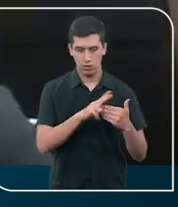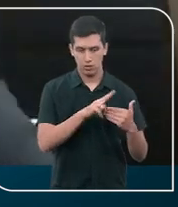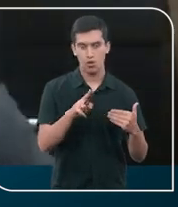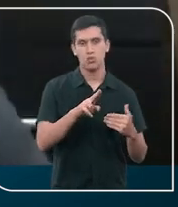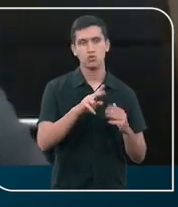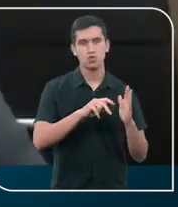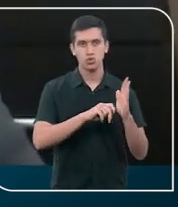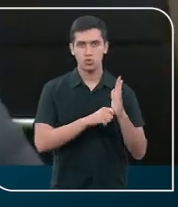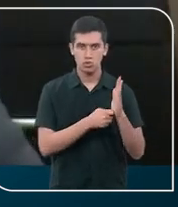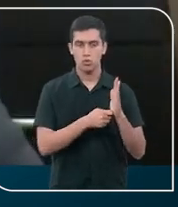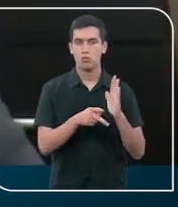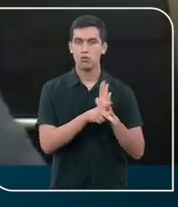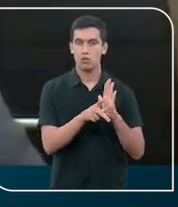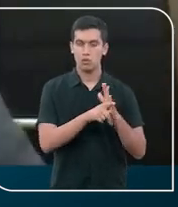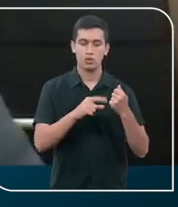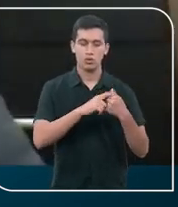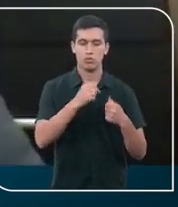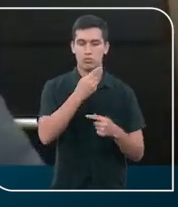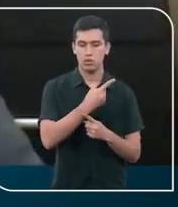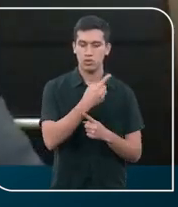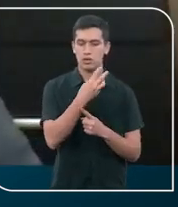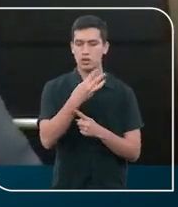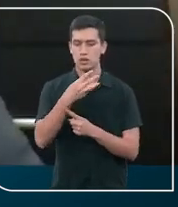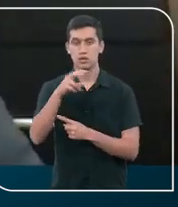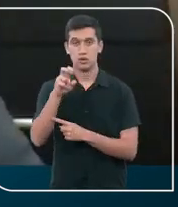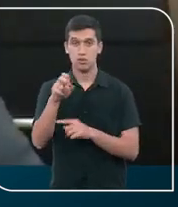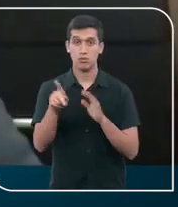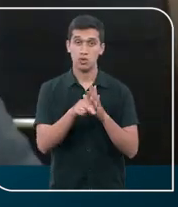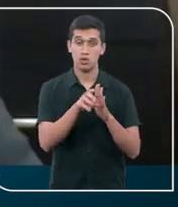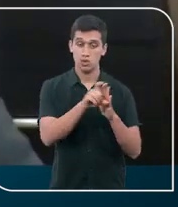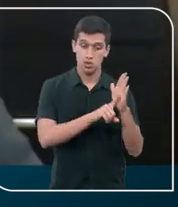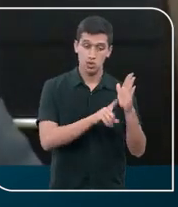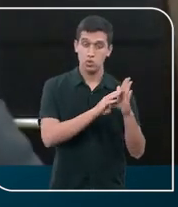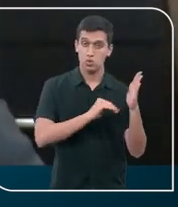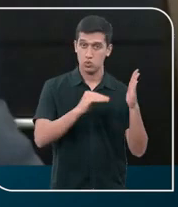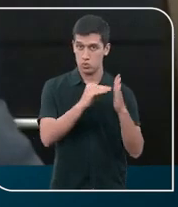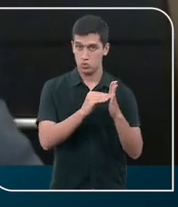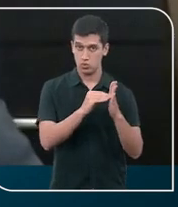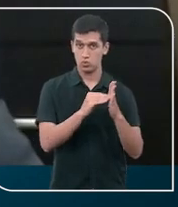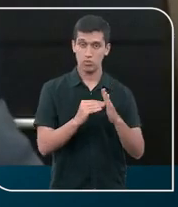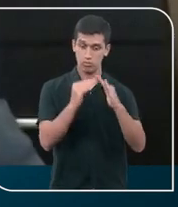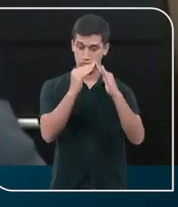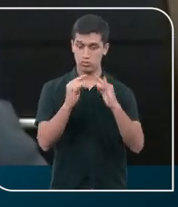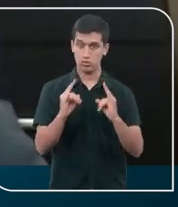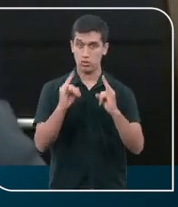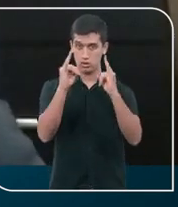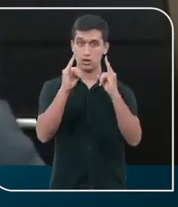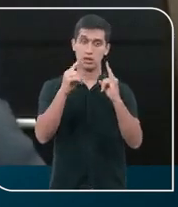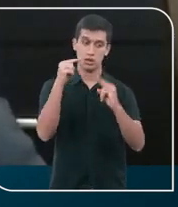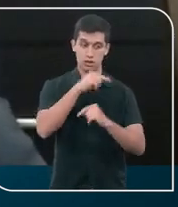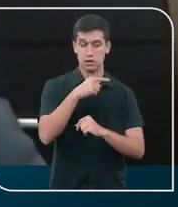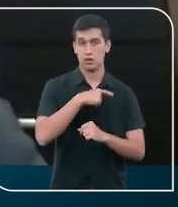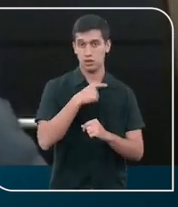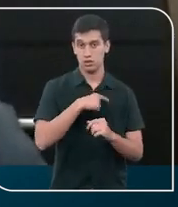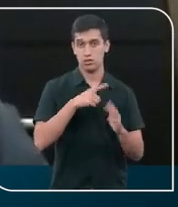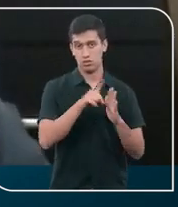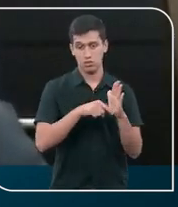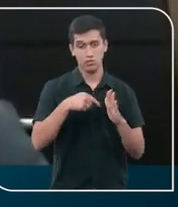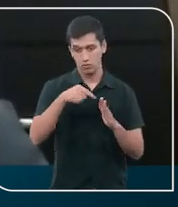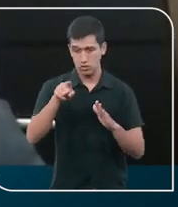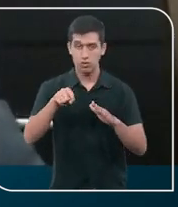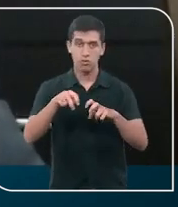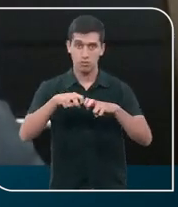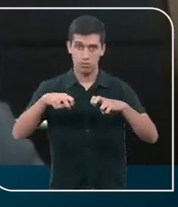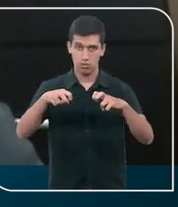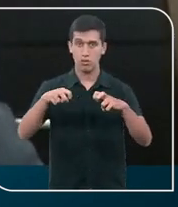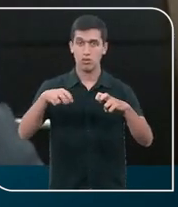artigo 1335, nos direitos do condômino, está o de participar das assembleias de condômino estando quite. Nesse caso, ele não está quite.